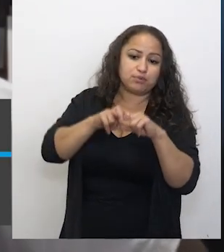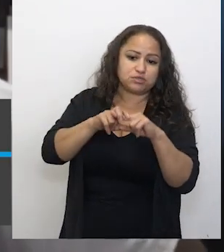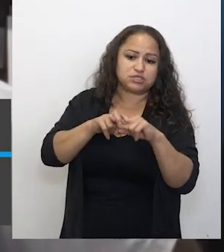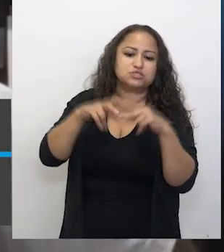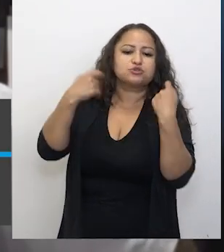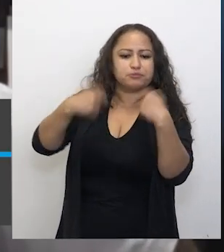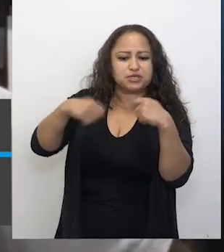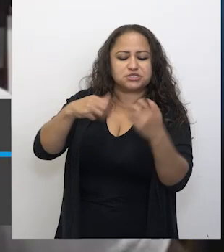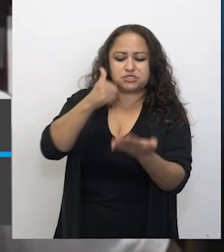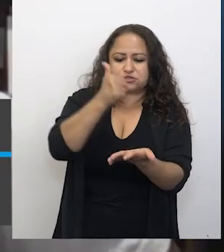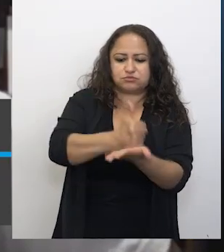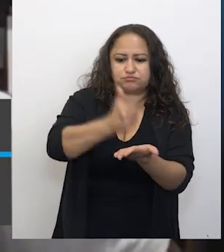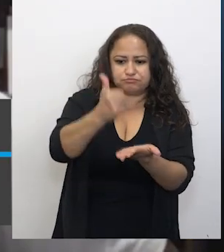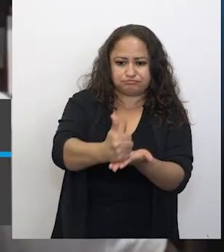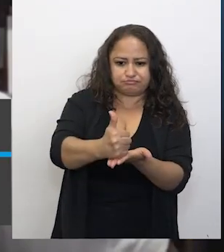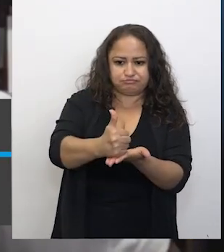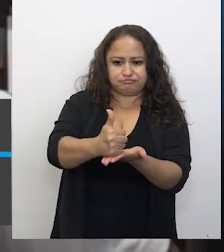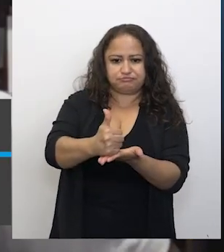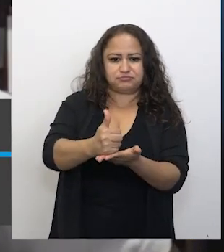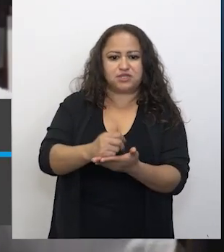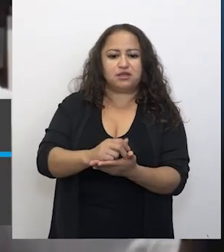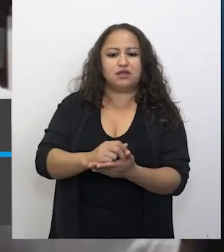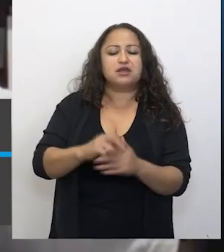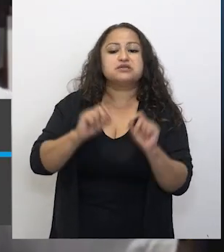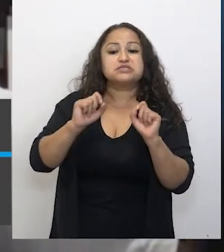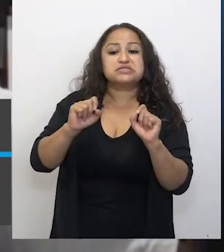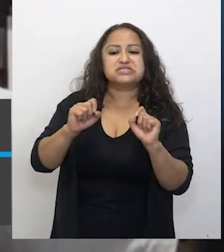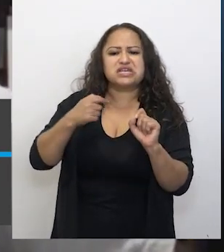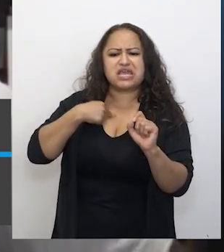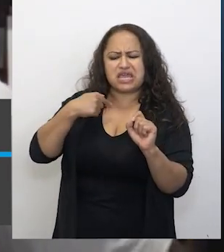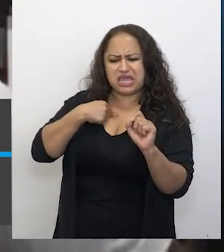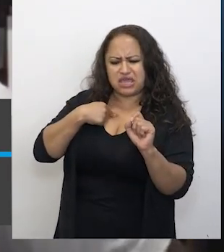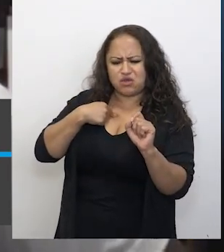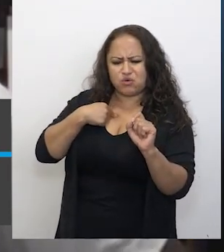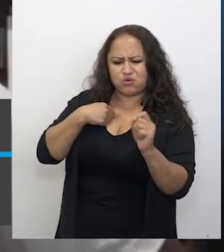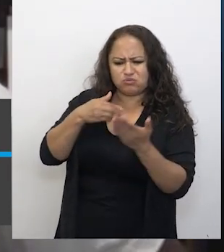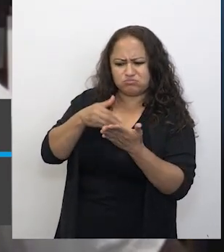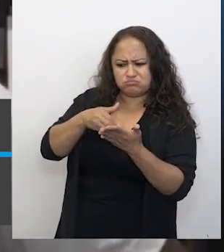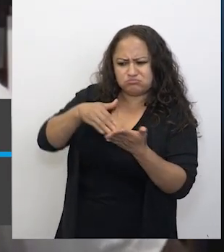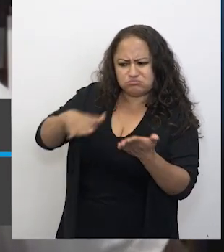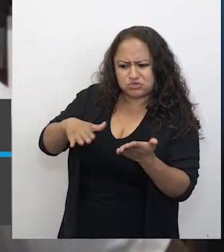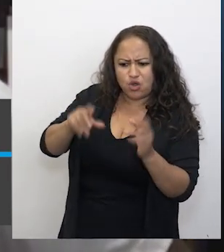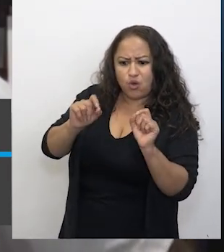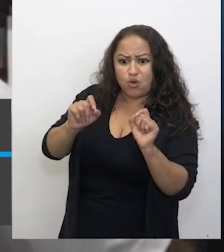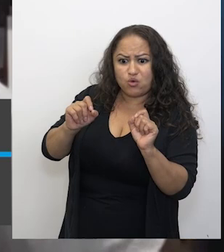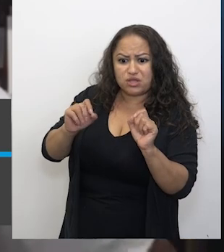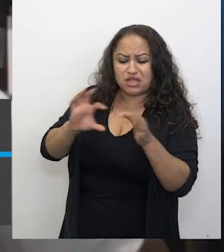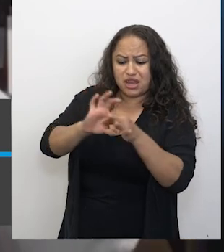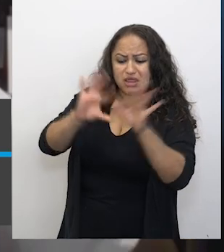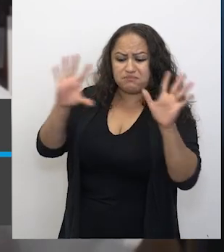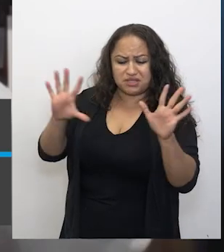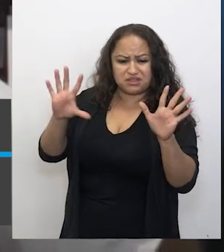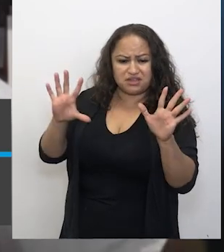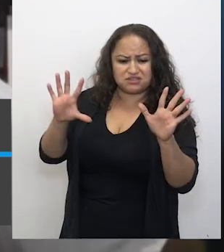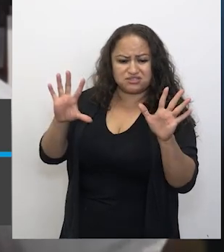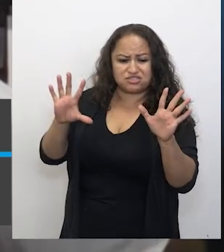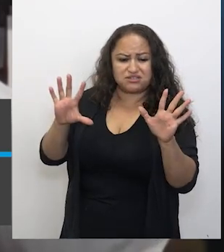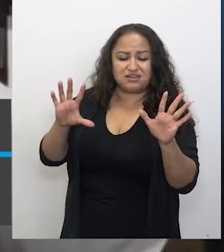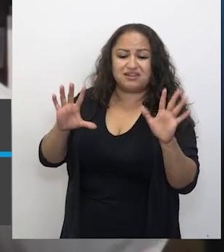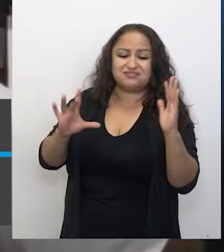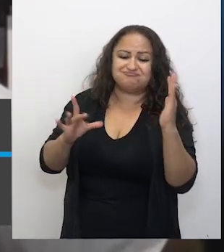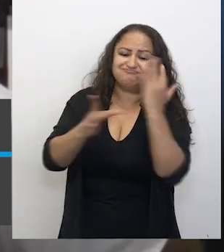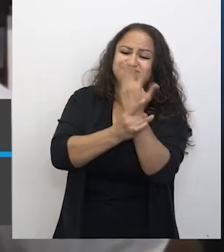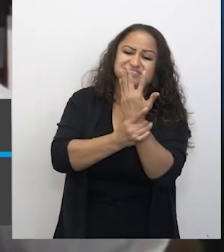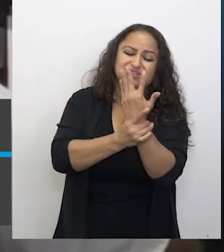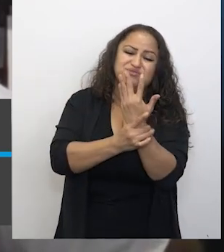de um contrato. Lembrando, né, abdicar da própria liberdade para se ter segurança, né? Dito isso,